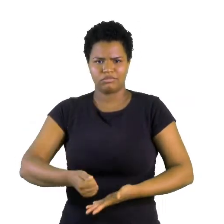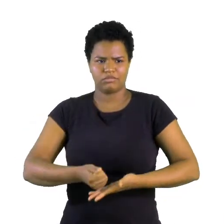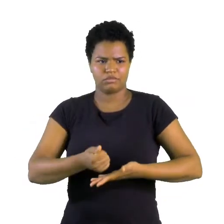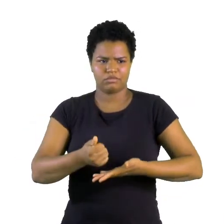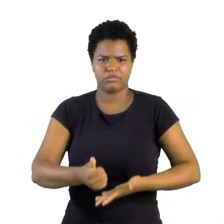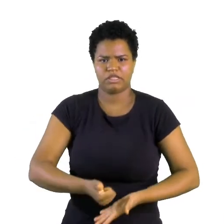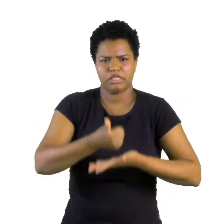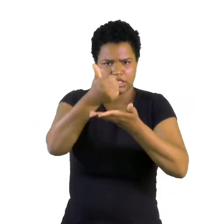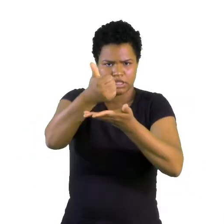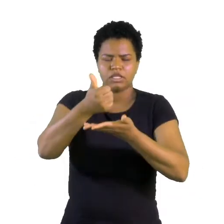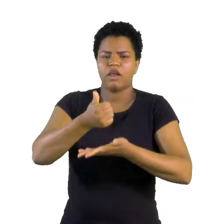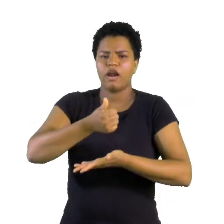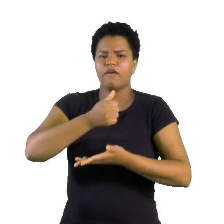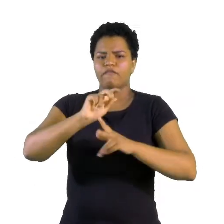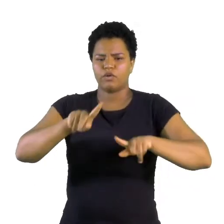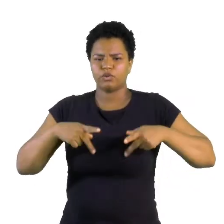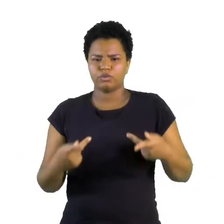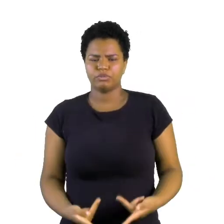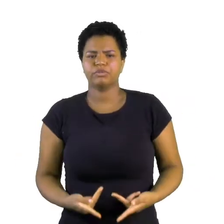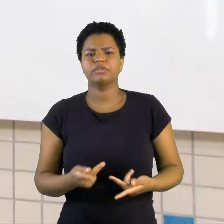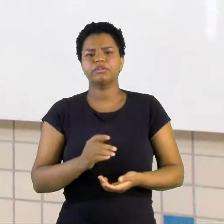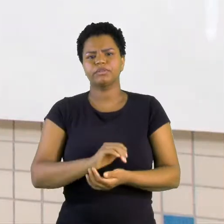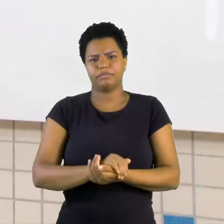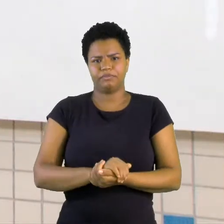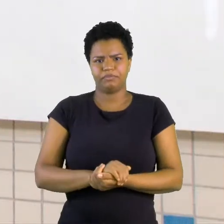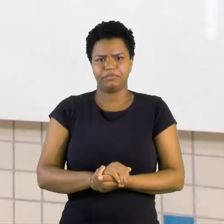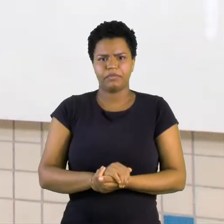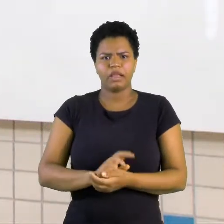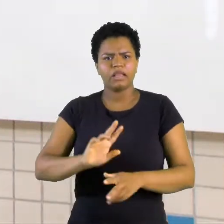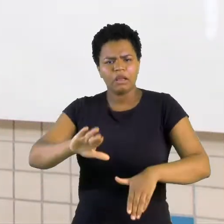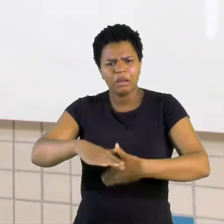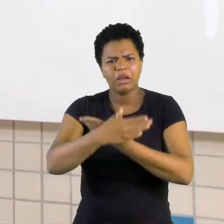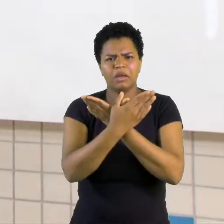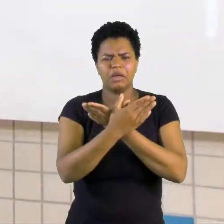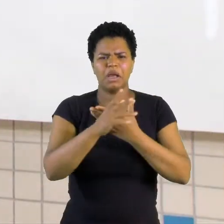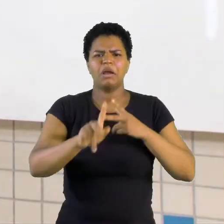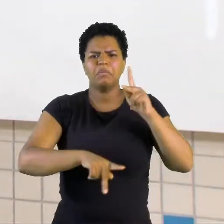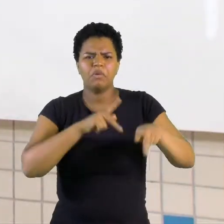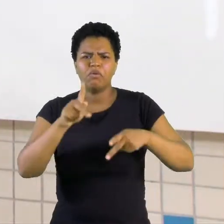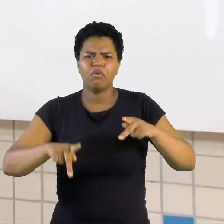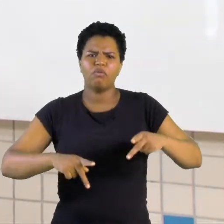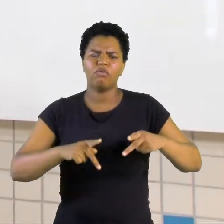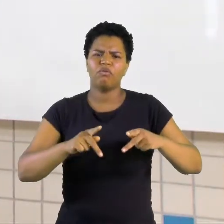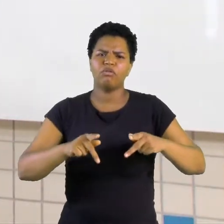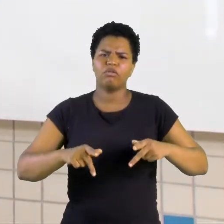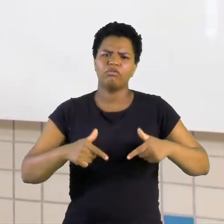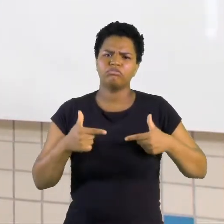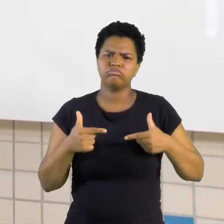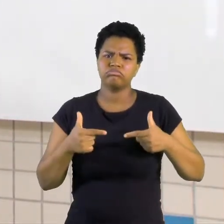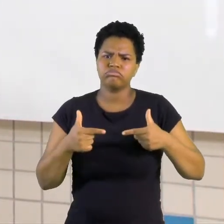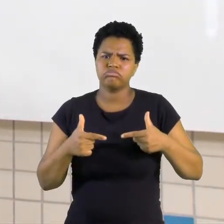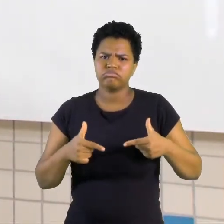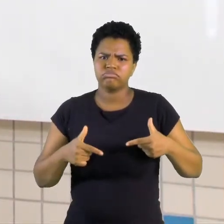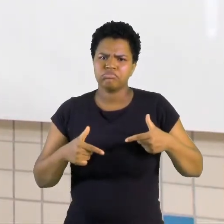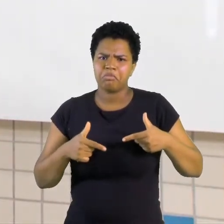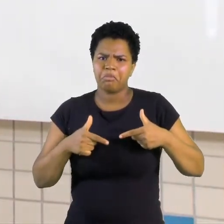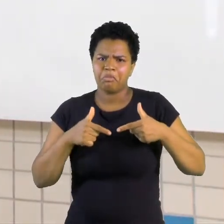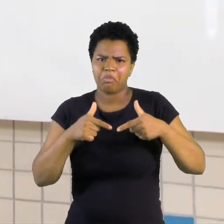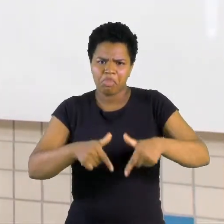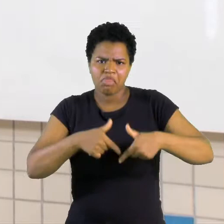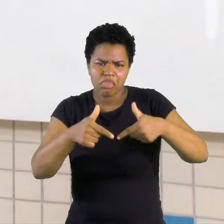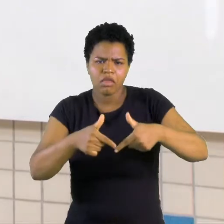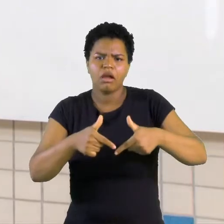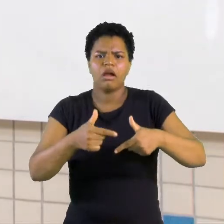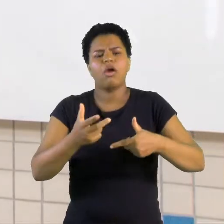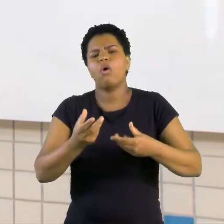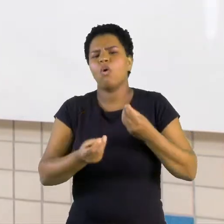muita importância para os povos astecas. Professor, então, se os astecas eram povos guerreiros, como que eles foram conquistados pelos espanhóis? Bom,